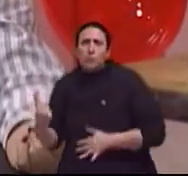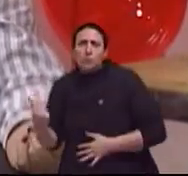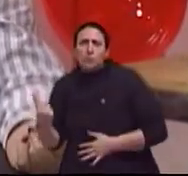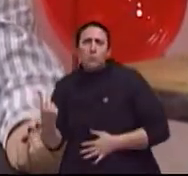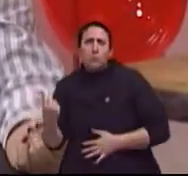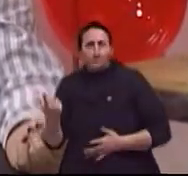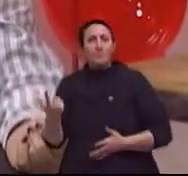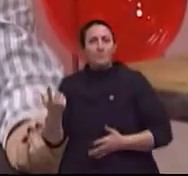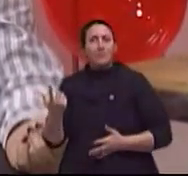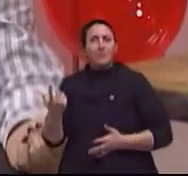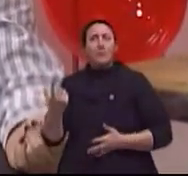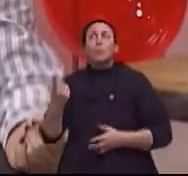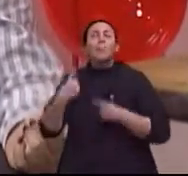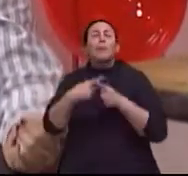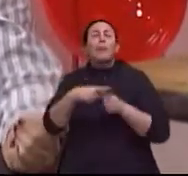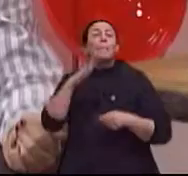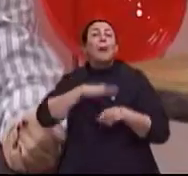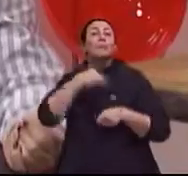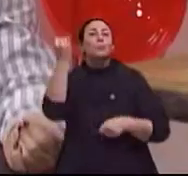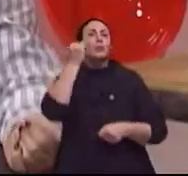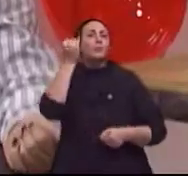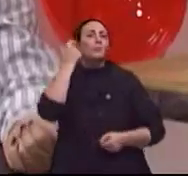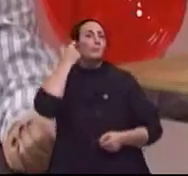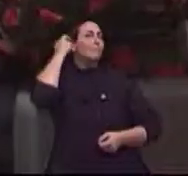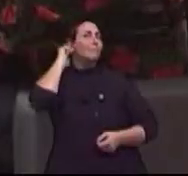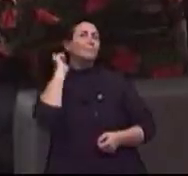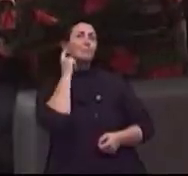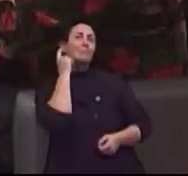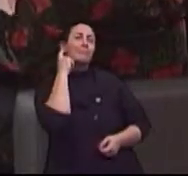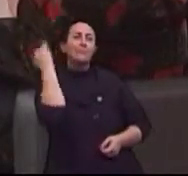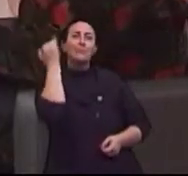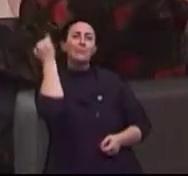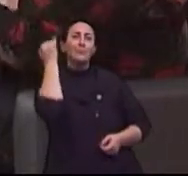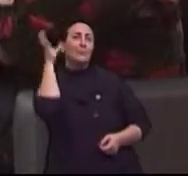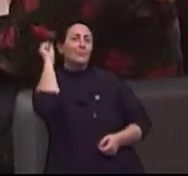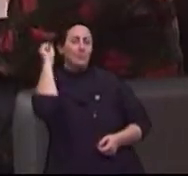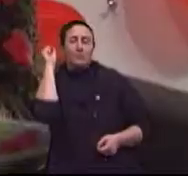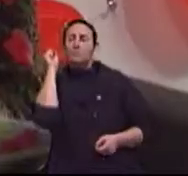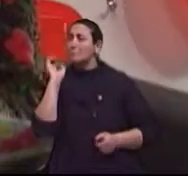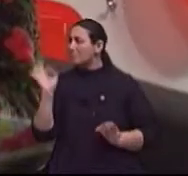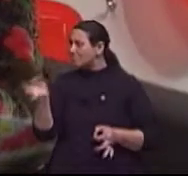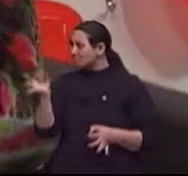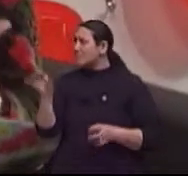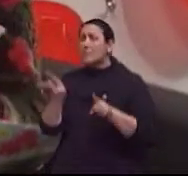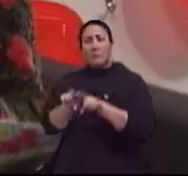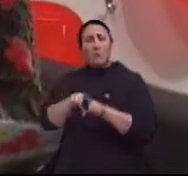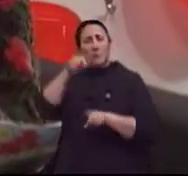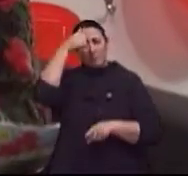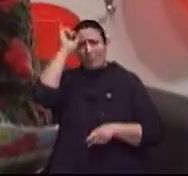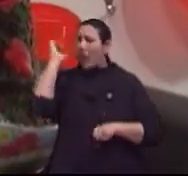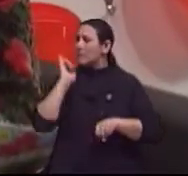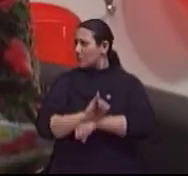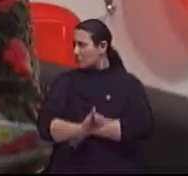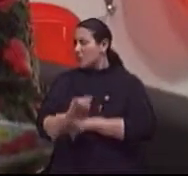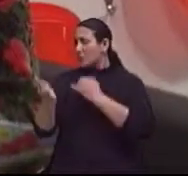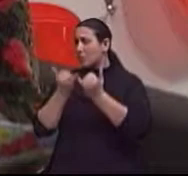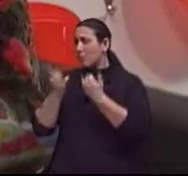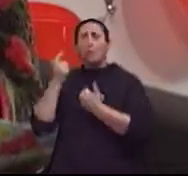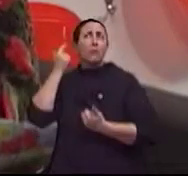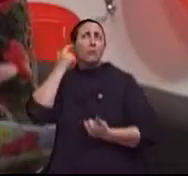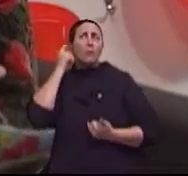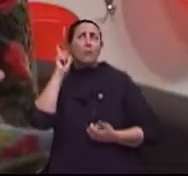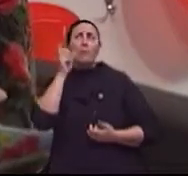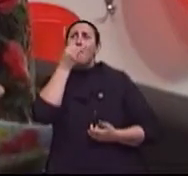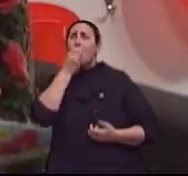praticamente através da audição, né? Uhum. Não, o entendimento do mundo, até para prevenção de acidentes. Porque um idoso que não ouve